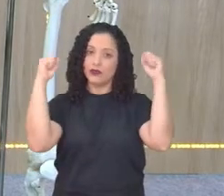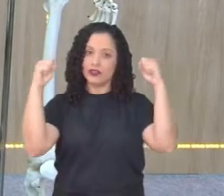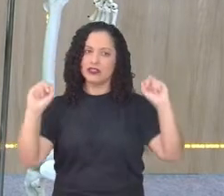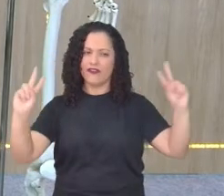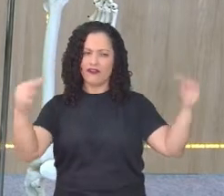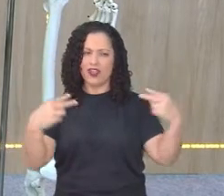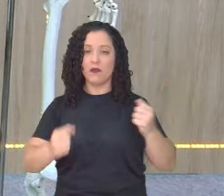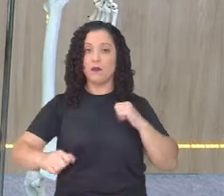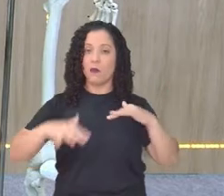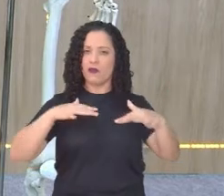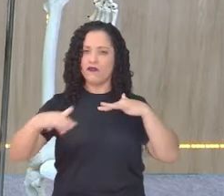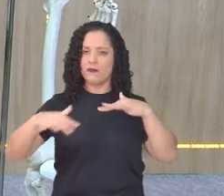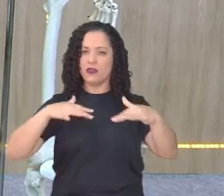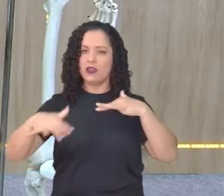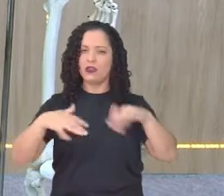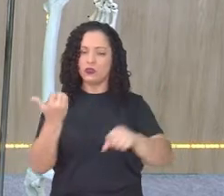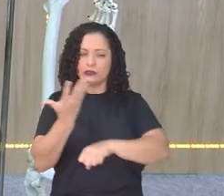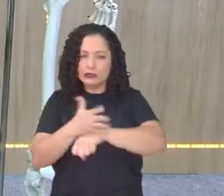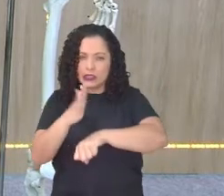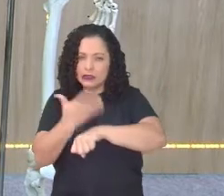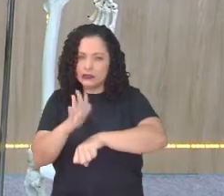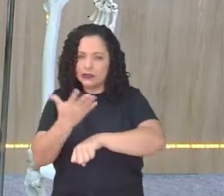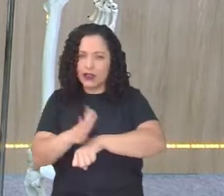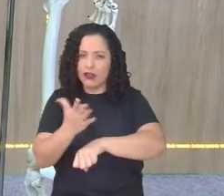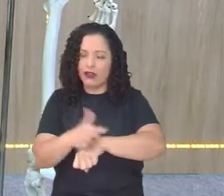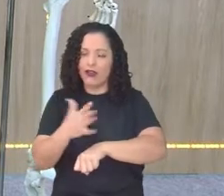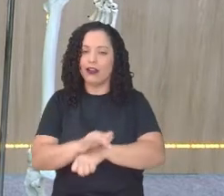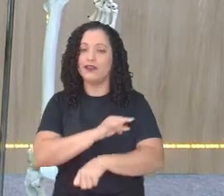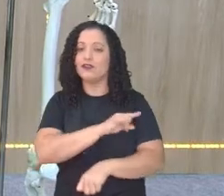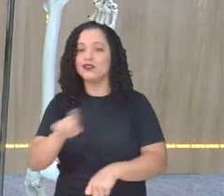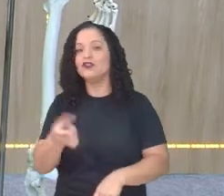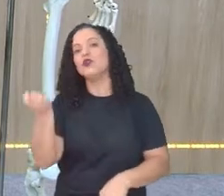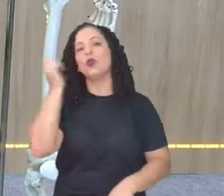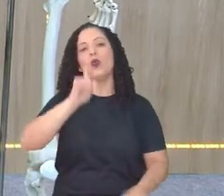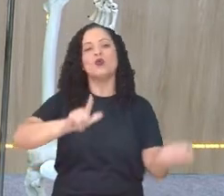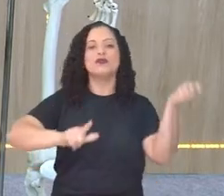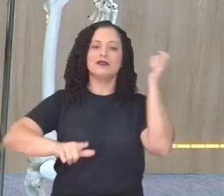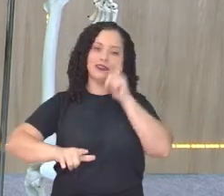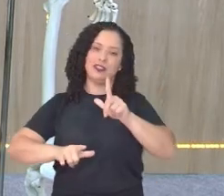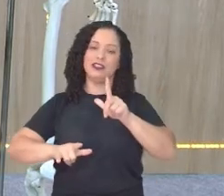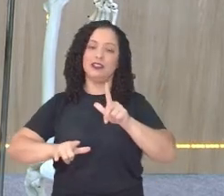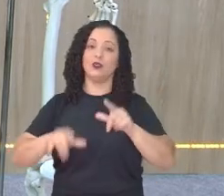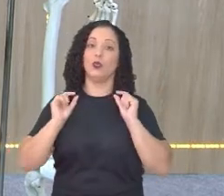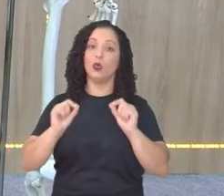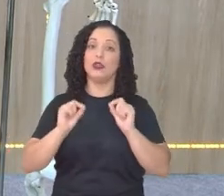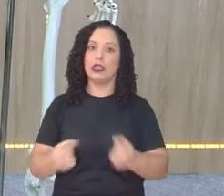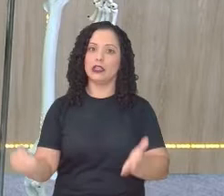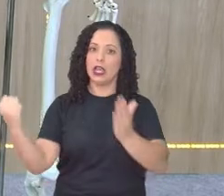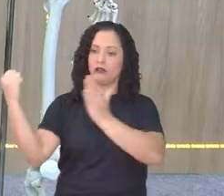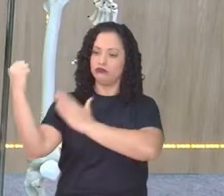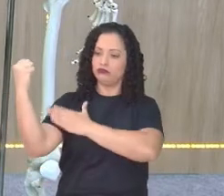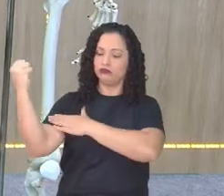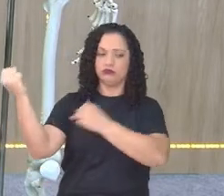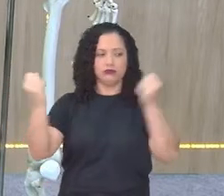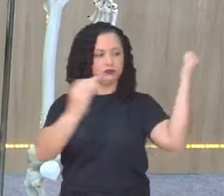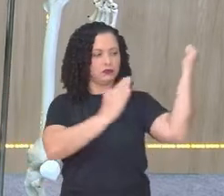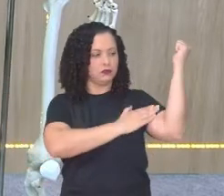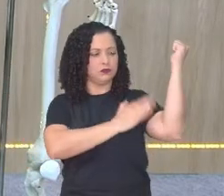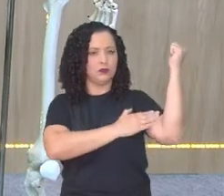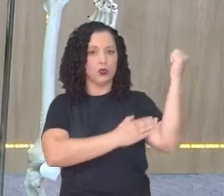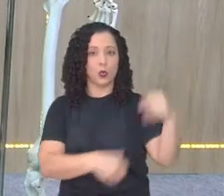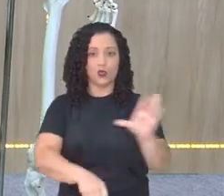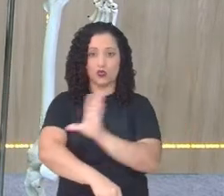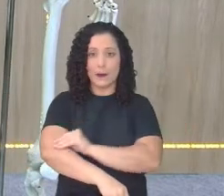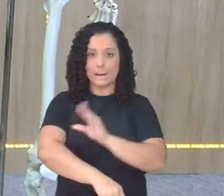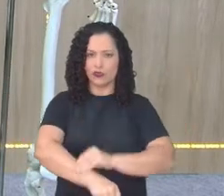nos movimentos e a partir desses movimentos vocês vão tornar, né, vamos dizer assim, esses músculos muito mais